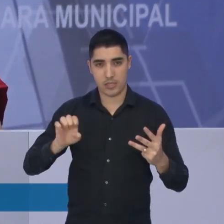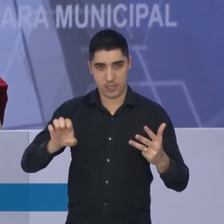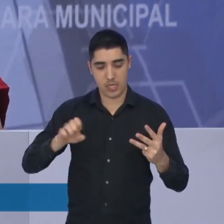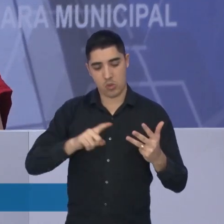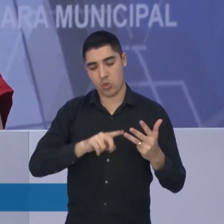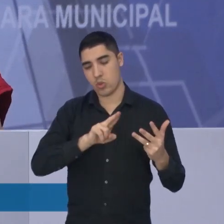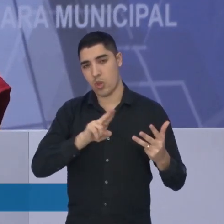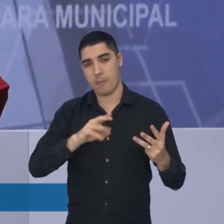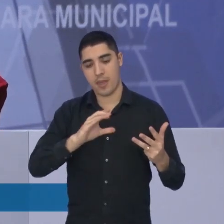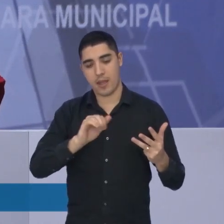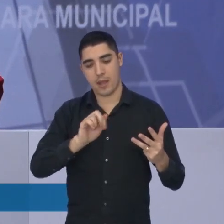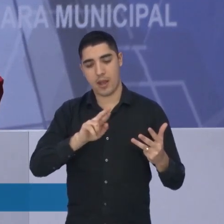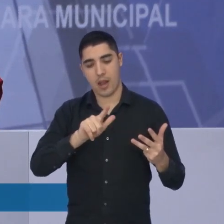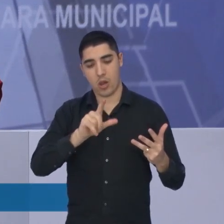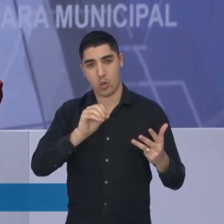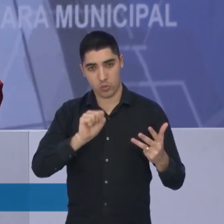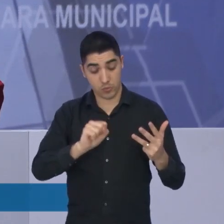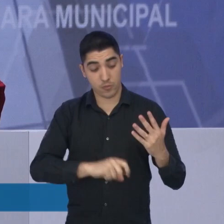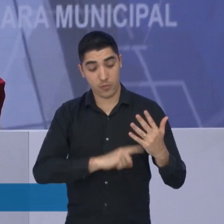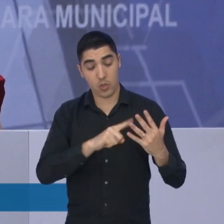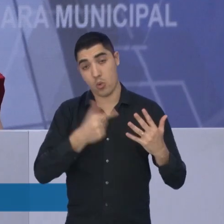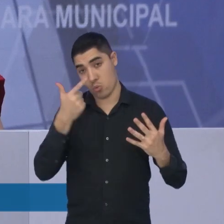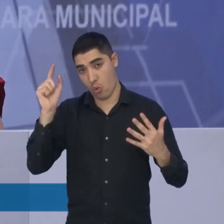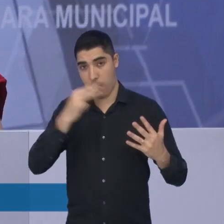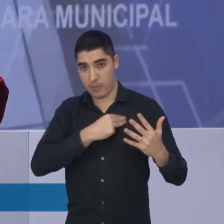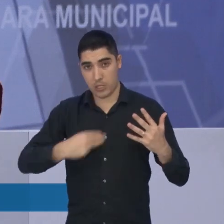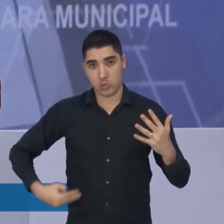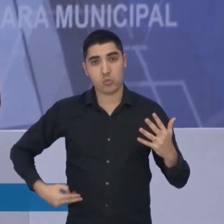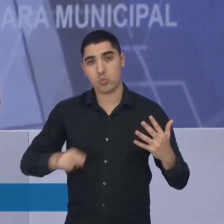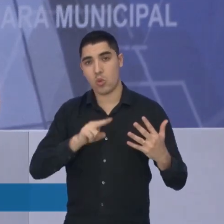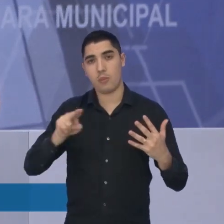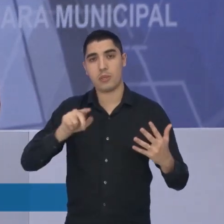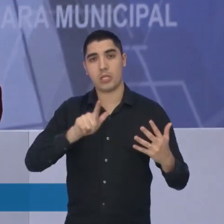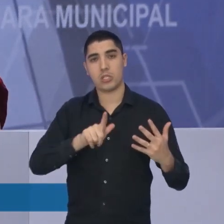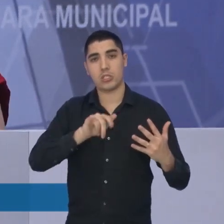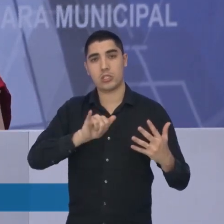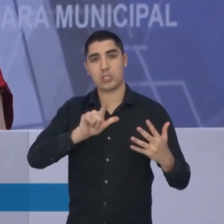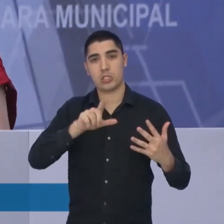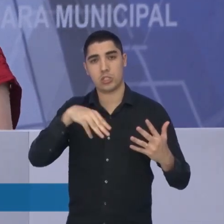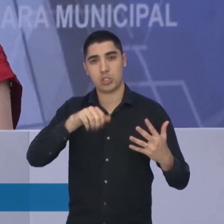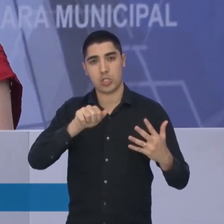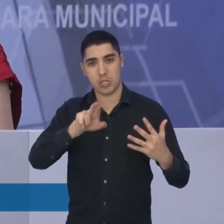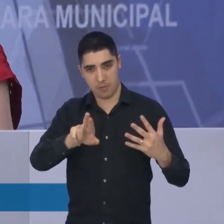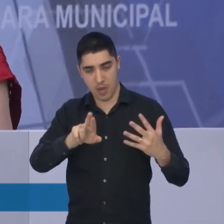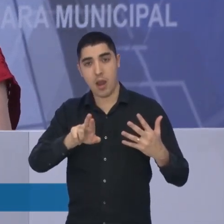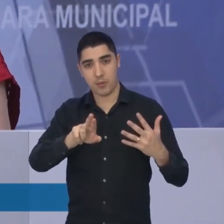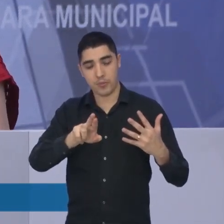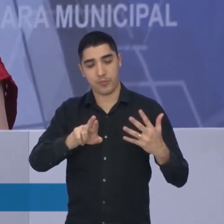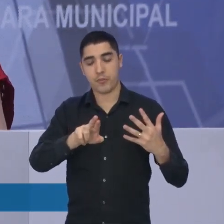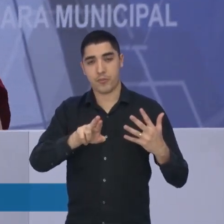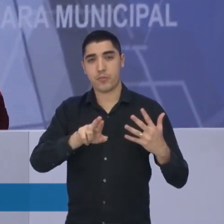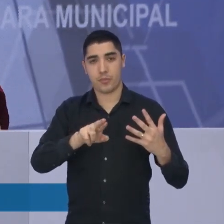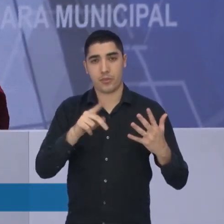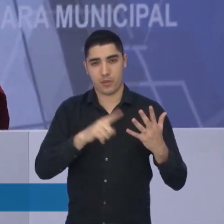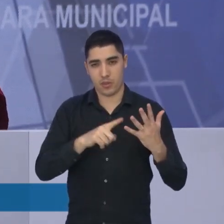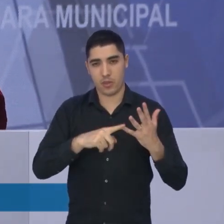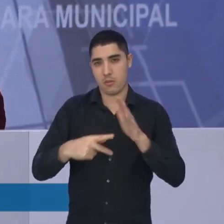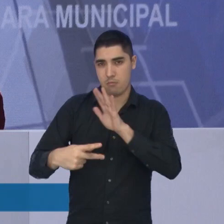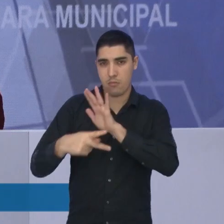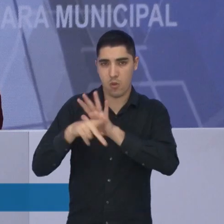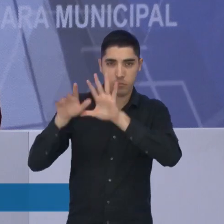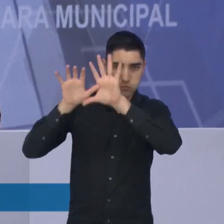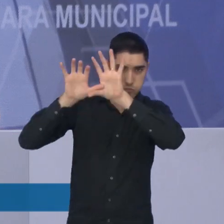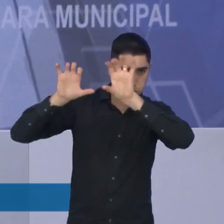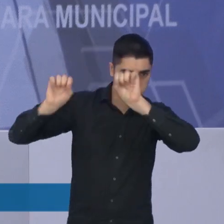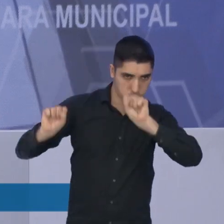Veloso, e o ministro Gilmar Mendes, secretários de informática do Tribunal Superior